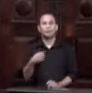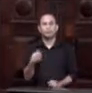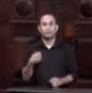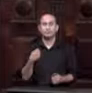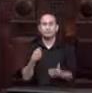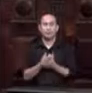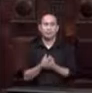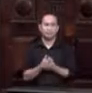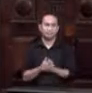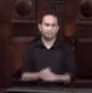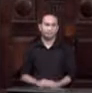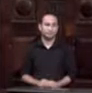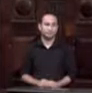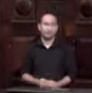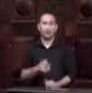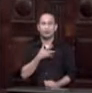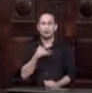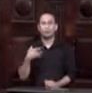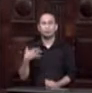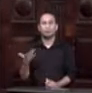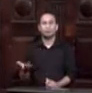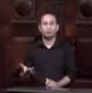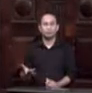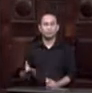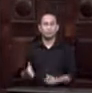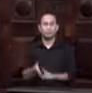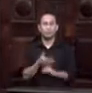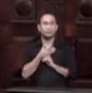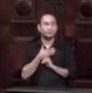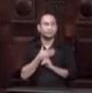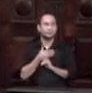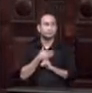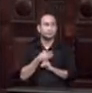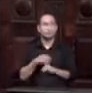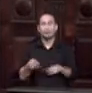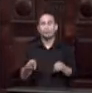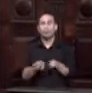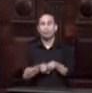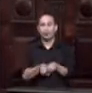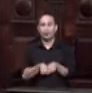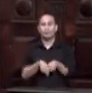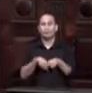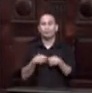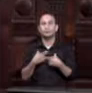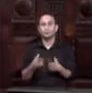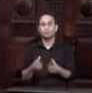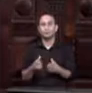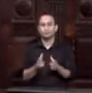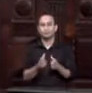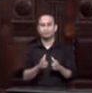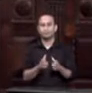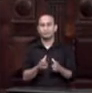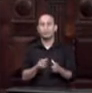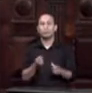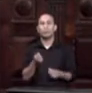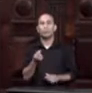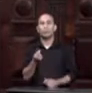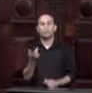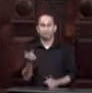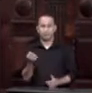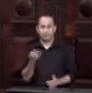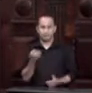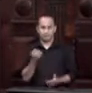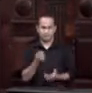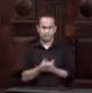investido. A saúde está protegida também por uma referência constitucional de quanto deve